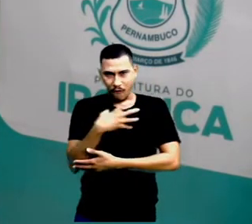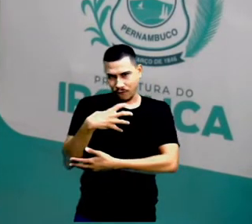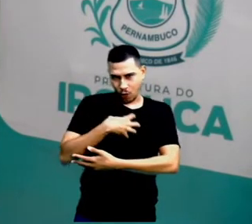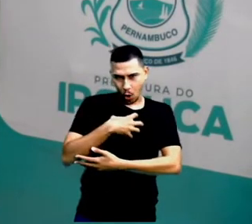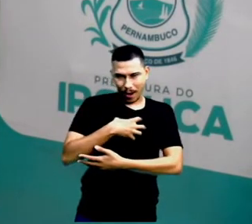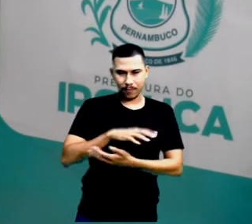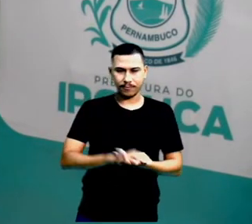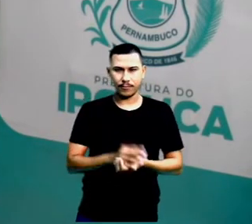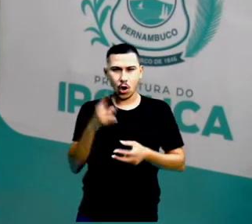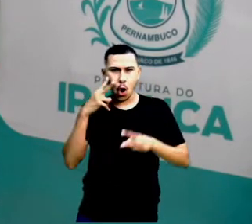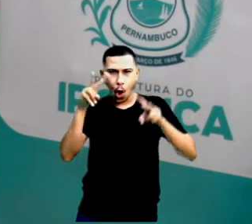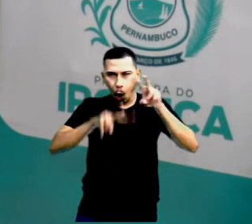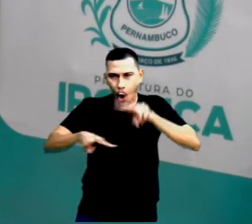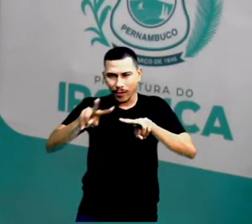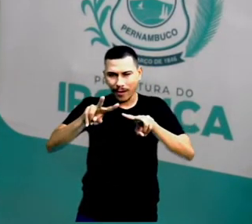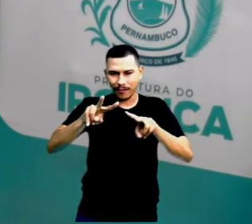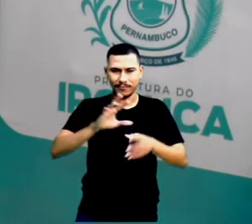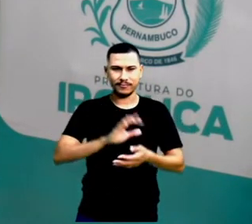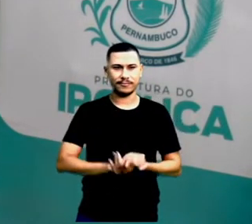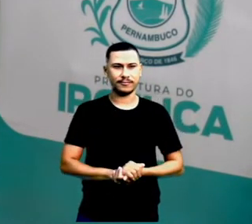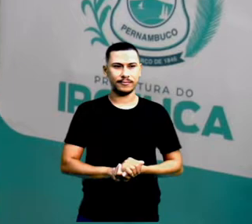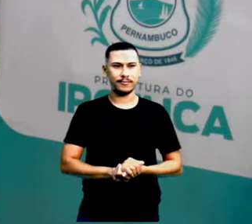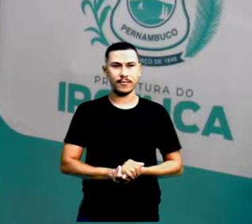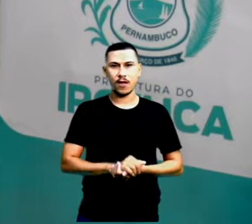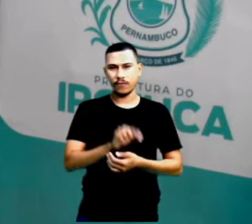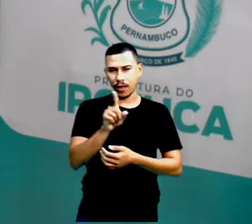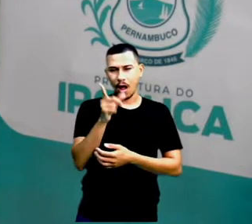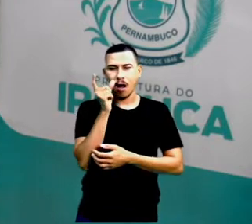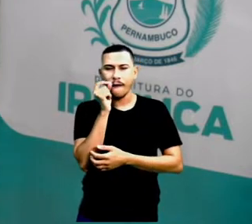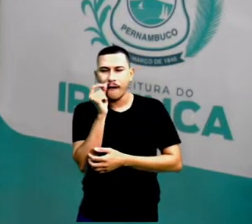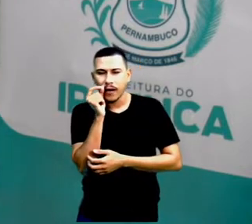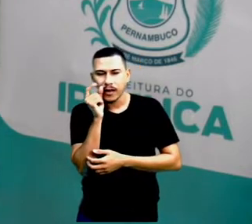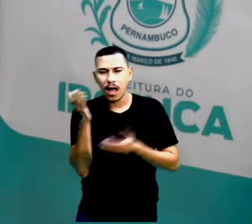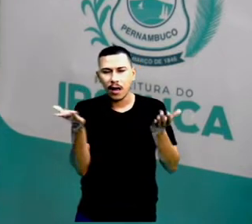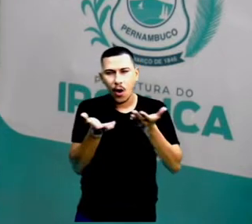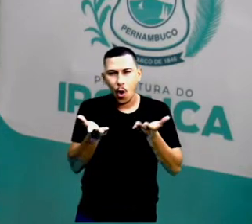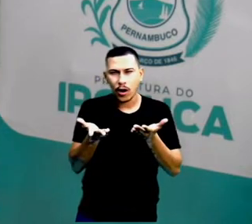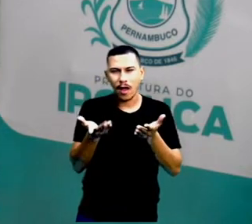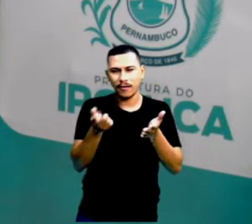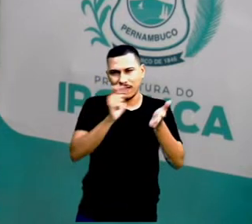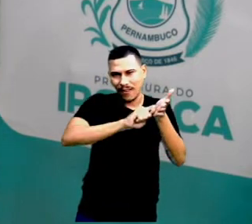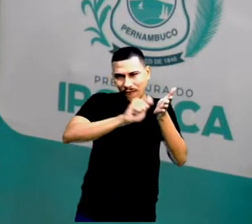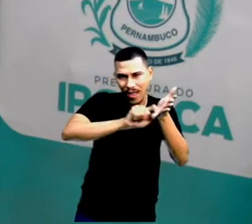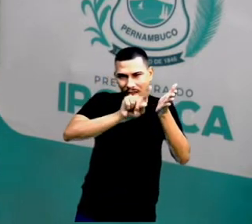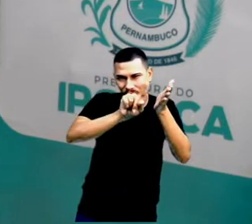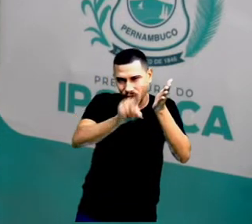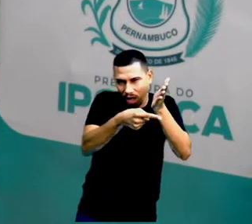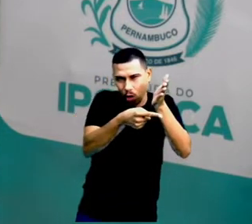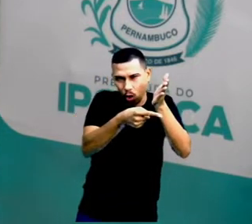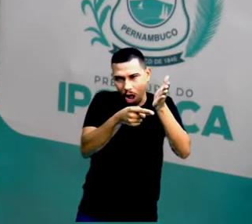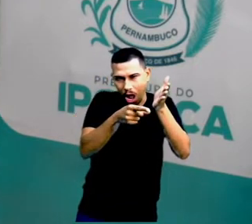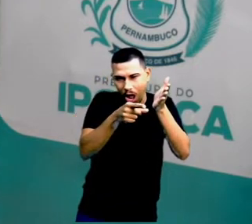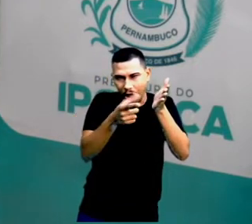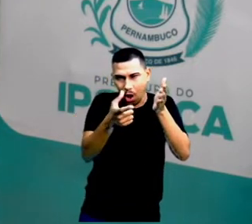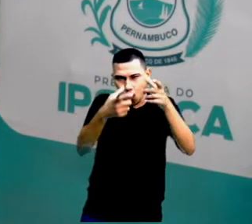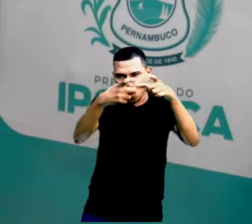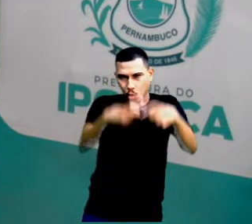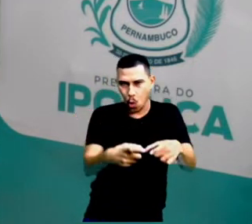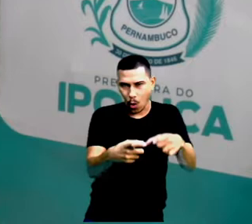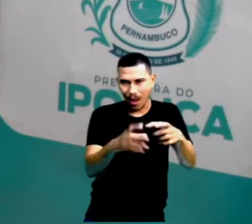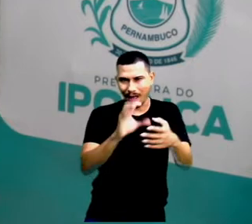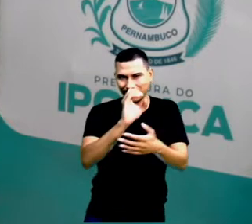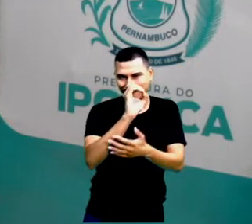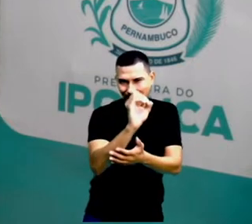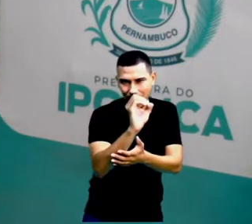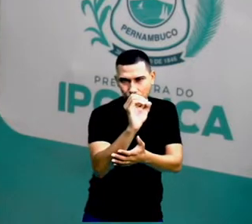você vai pegar agora a sua caneta ou celular e colocar, ali no último